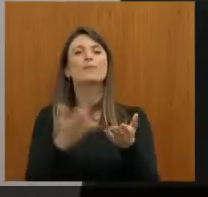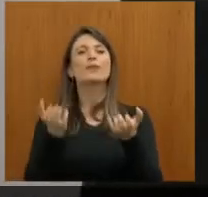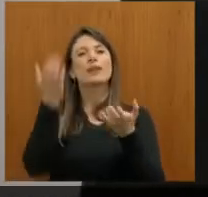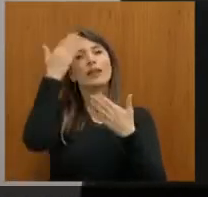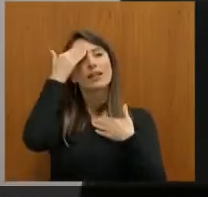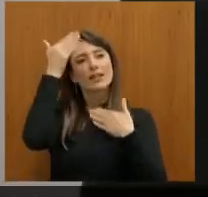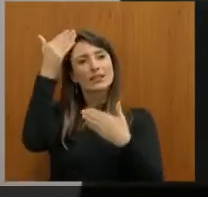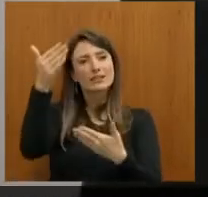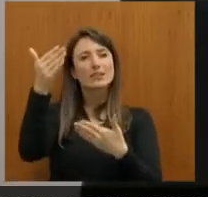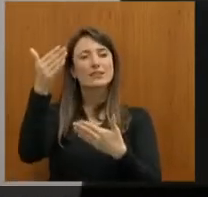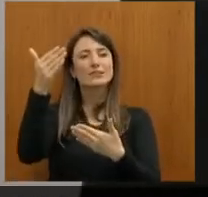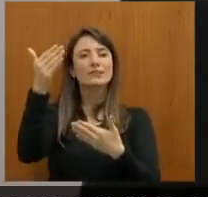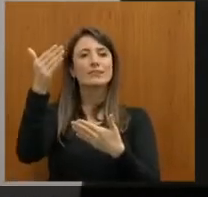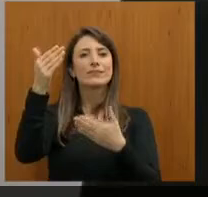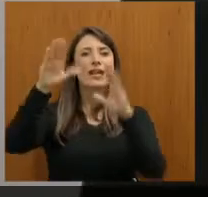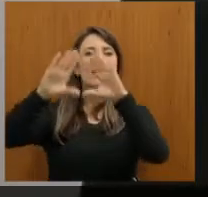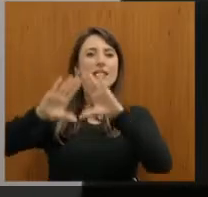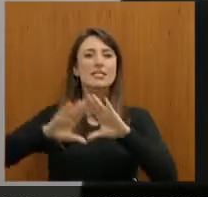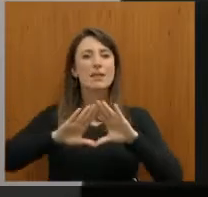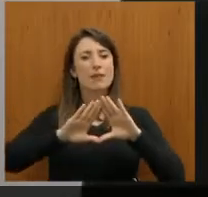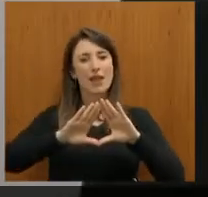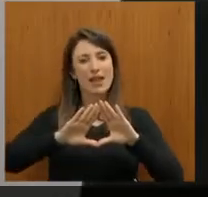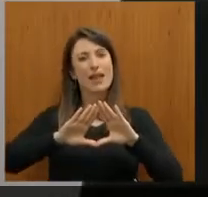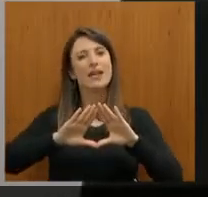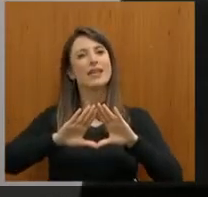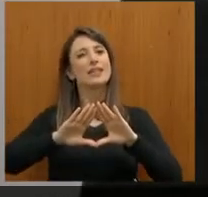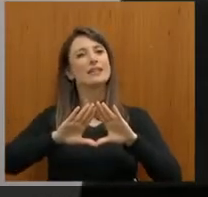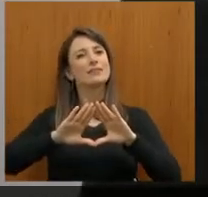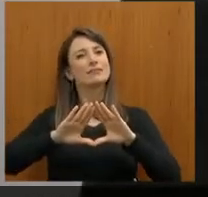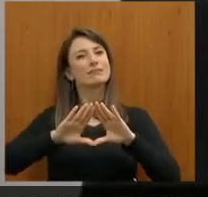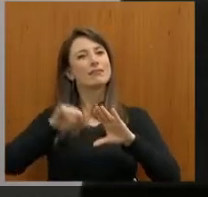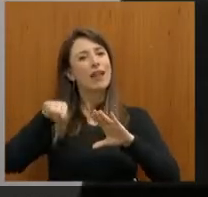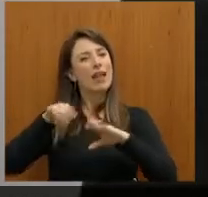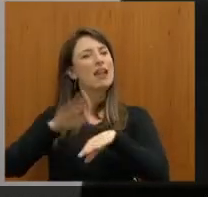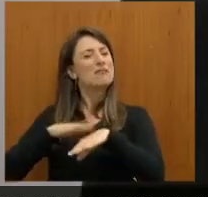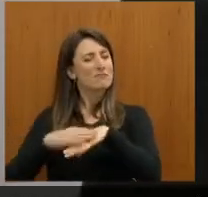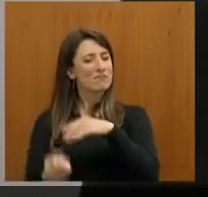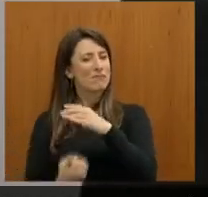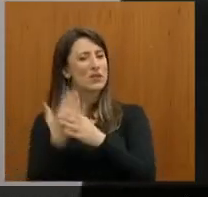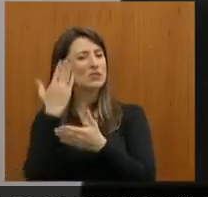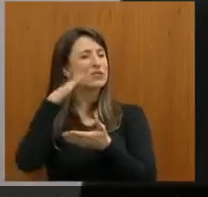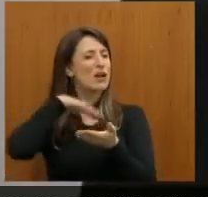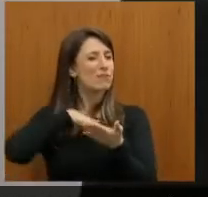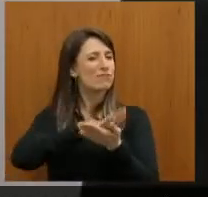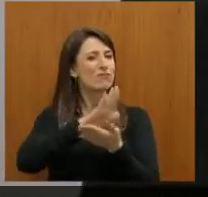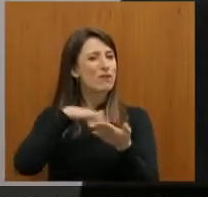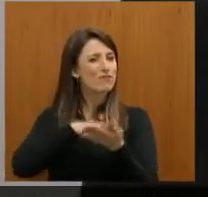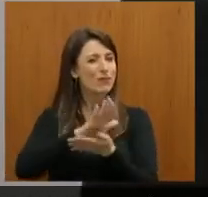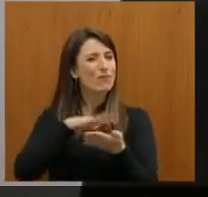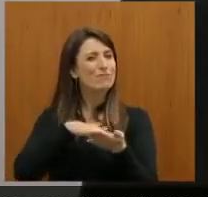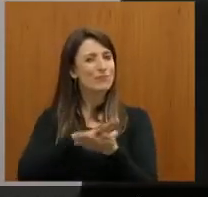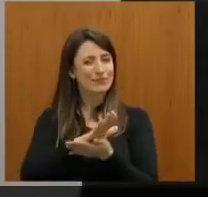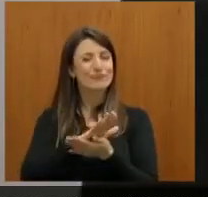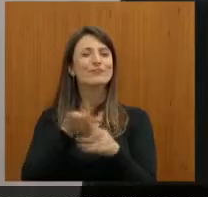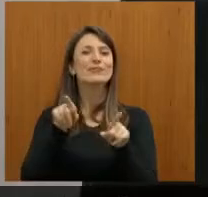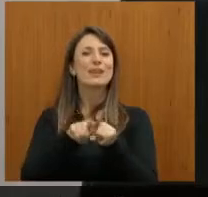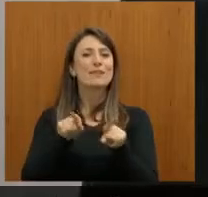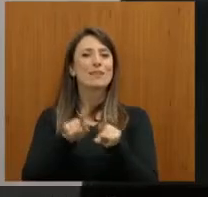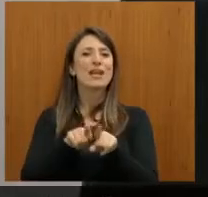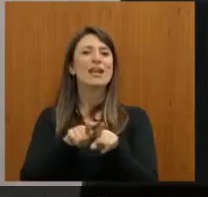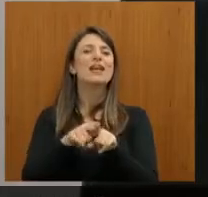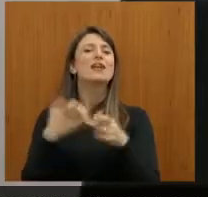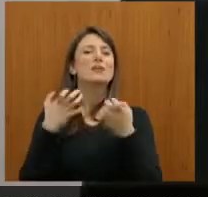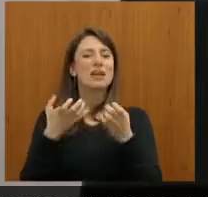agradecer a Assembleia Legislativa pela produção impressa desse material saudar aqui